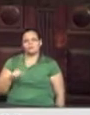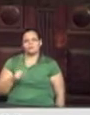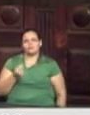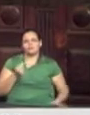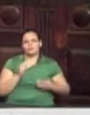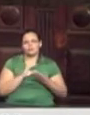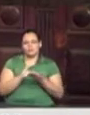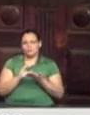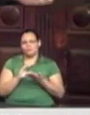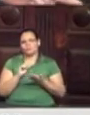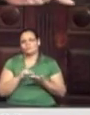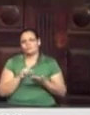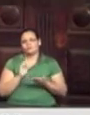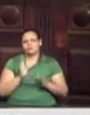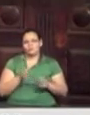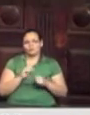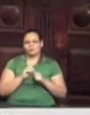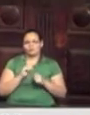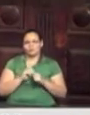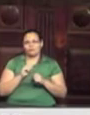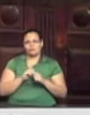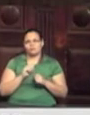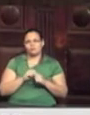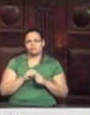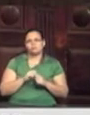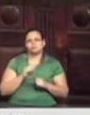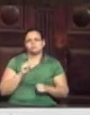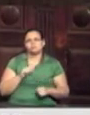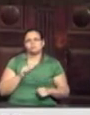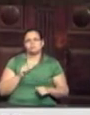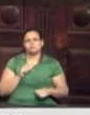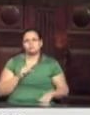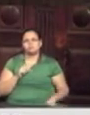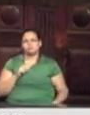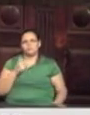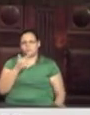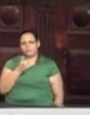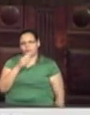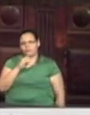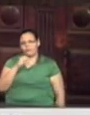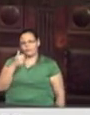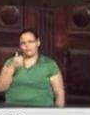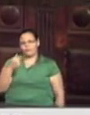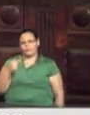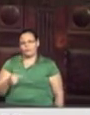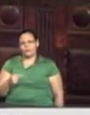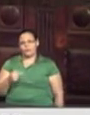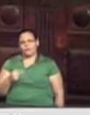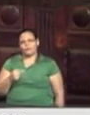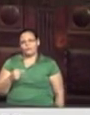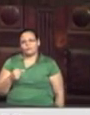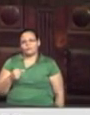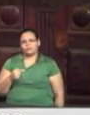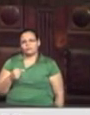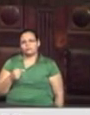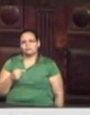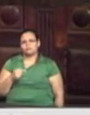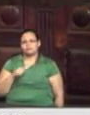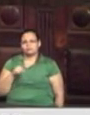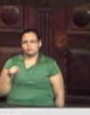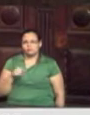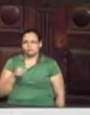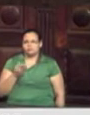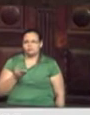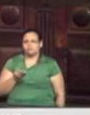uma tarifa, já feito o reajustamento para 2017. Senhores, vão